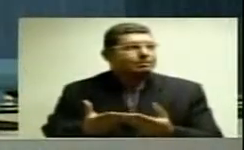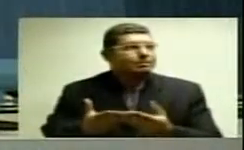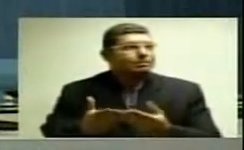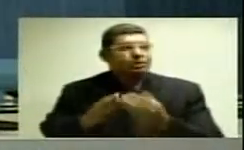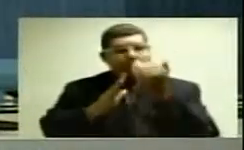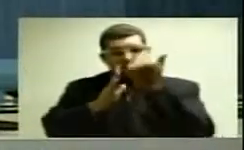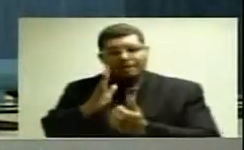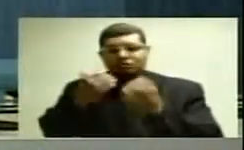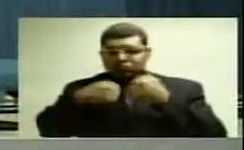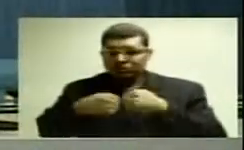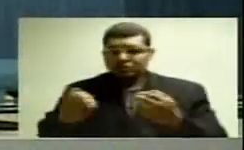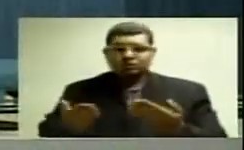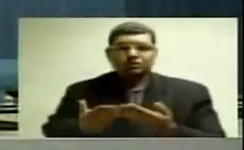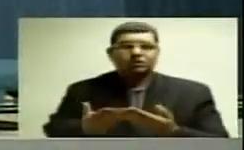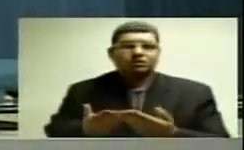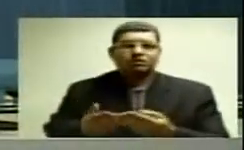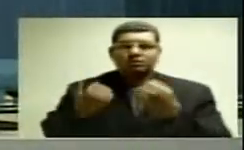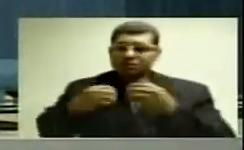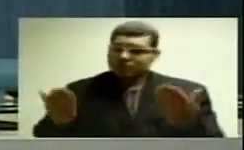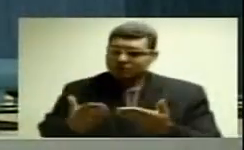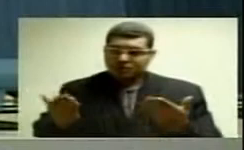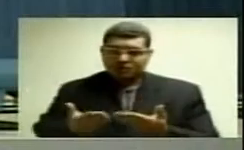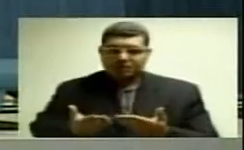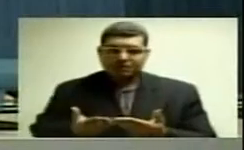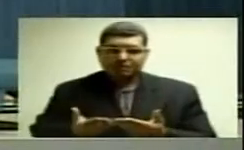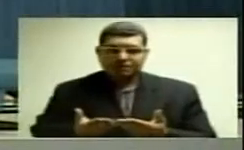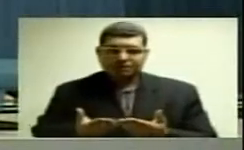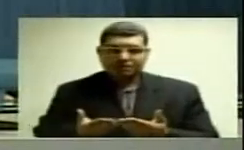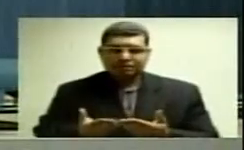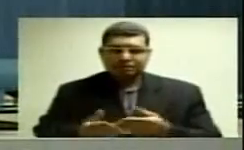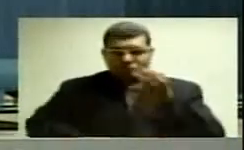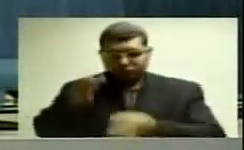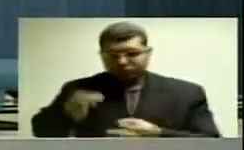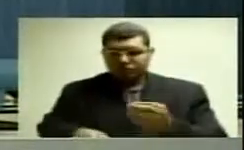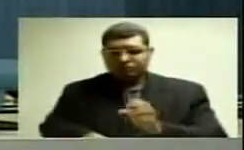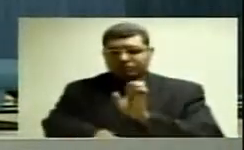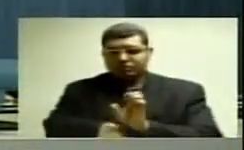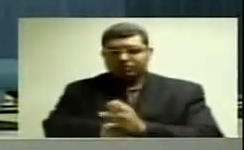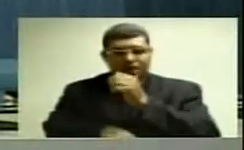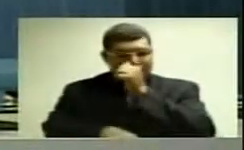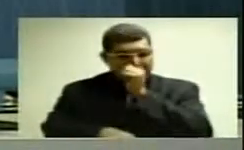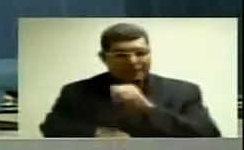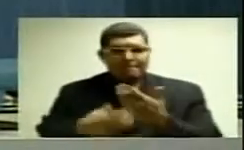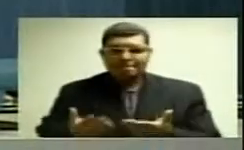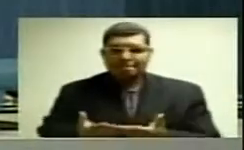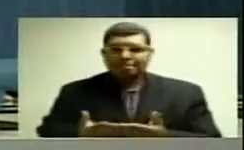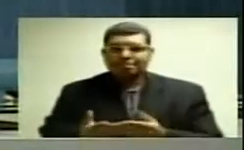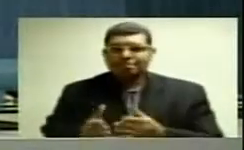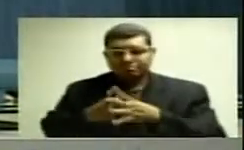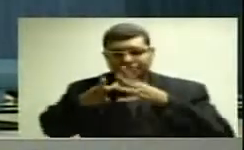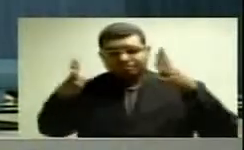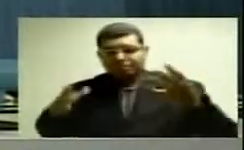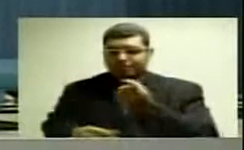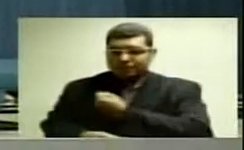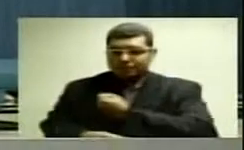muito abaixo da necessidade do que precisa a Justiça Estadual de primeira instância, para